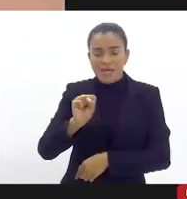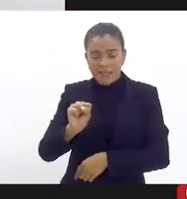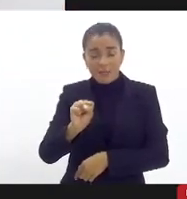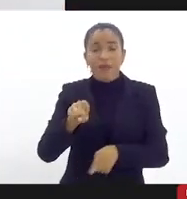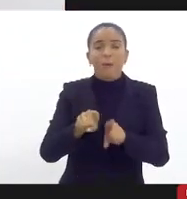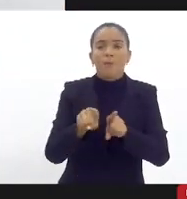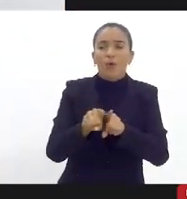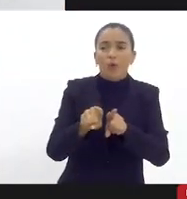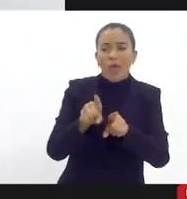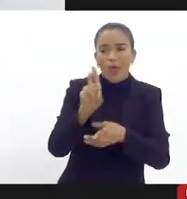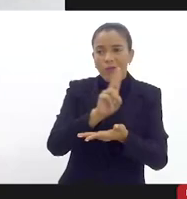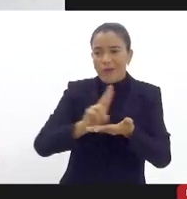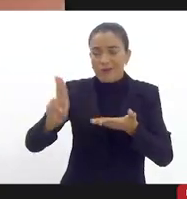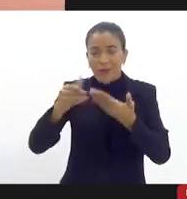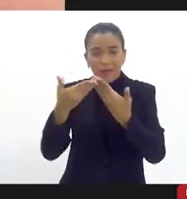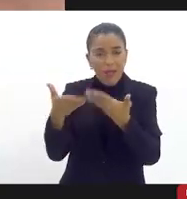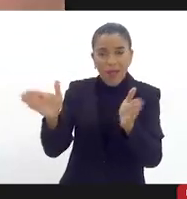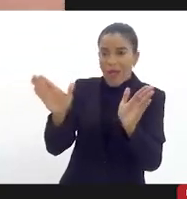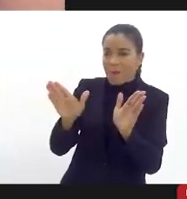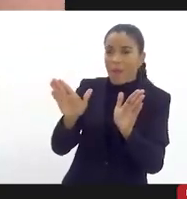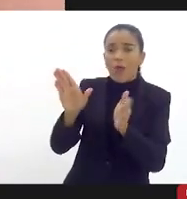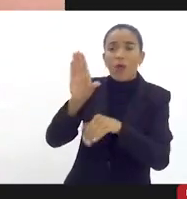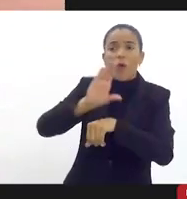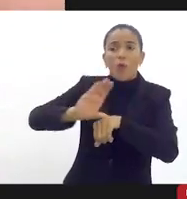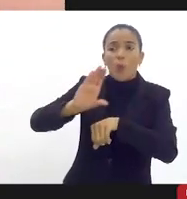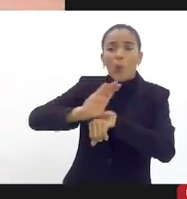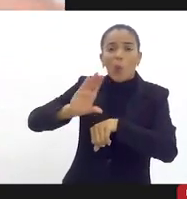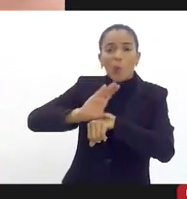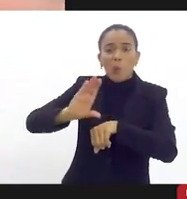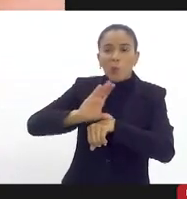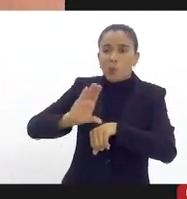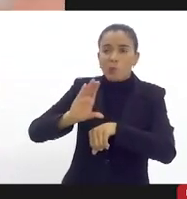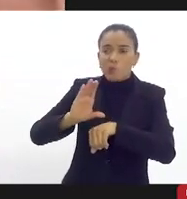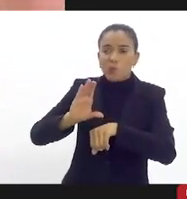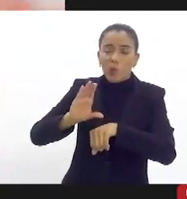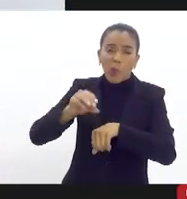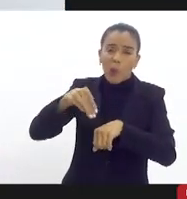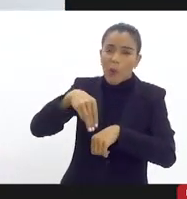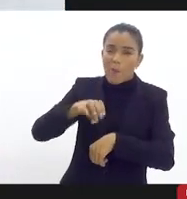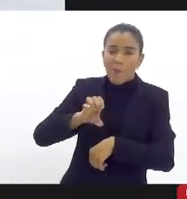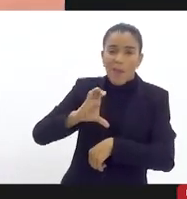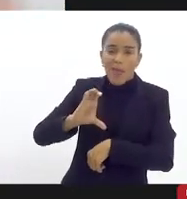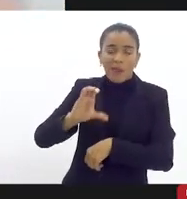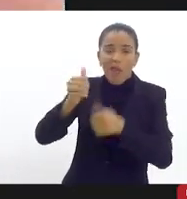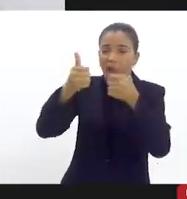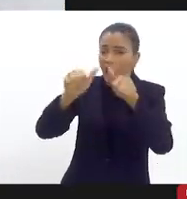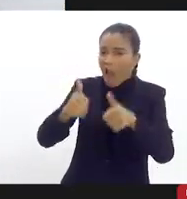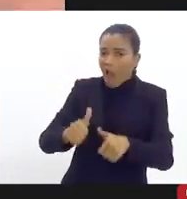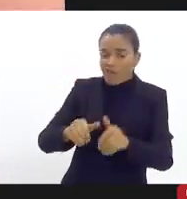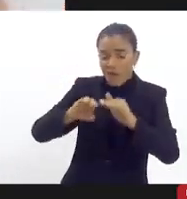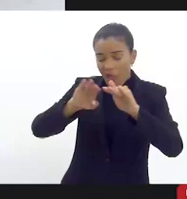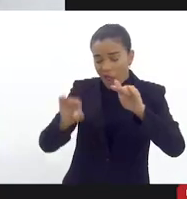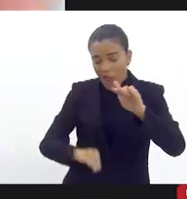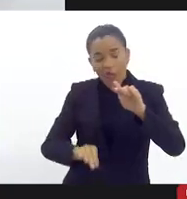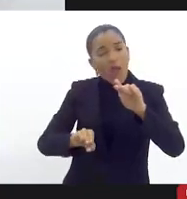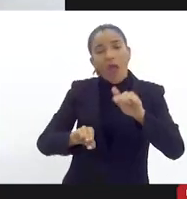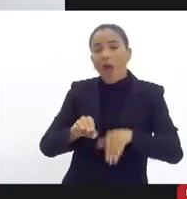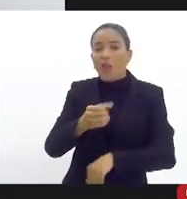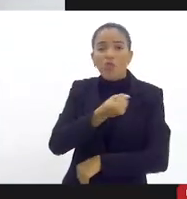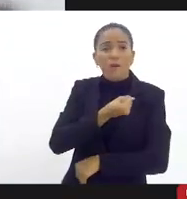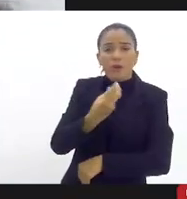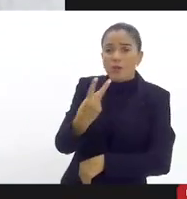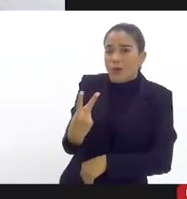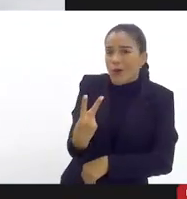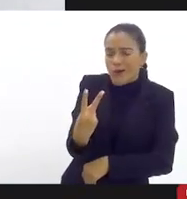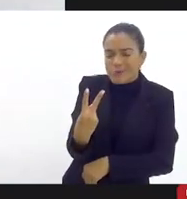a gente ainda tem universidades abertas concurso do médico com avaliação inferior a dois